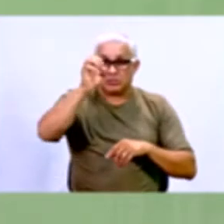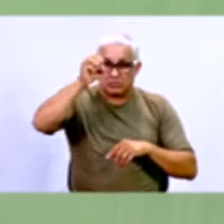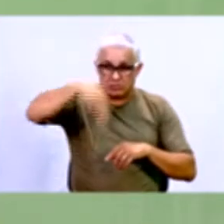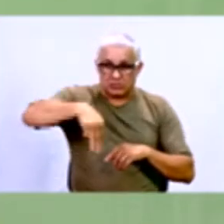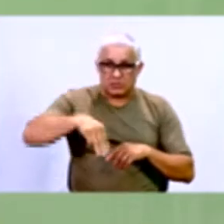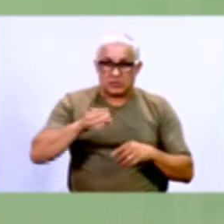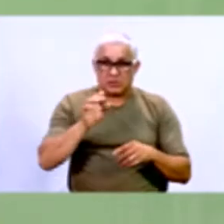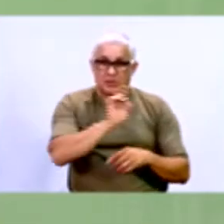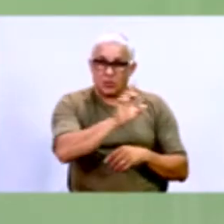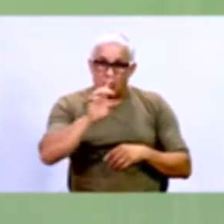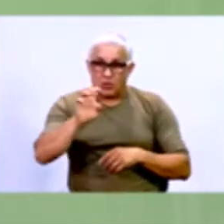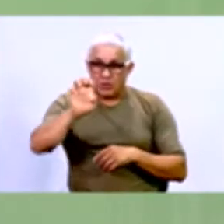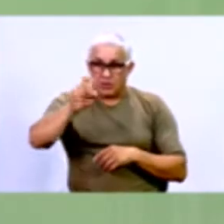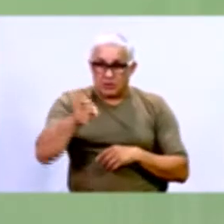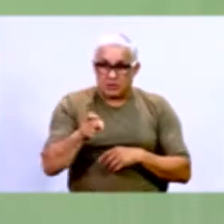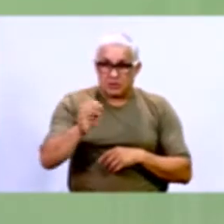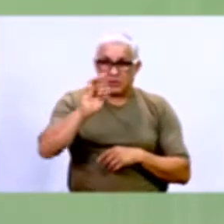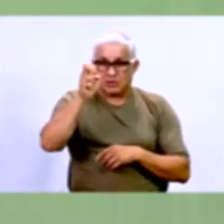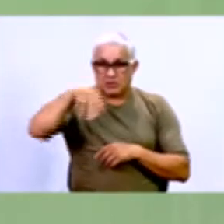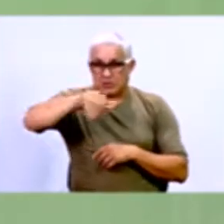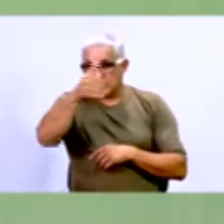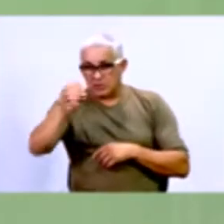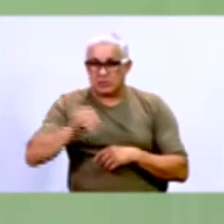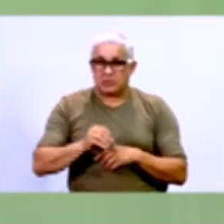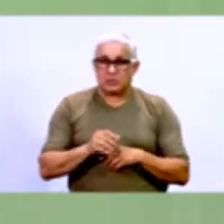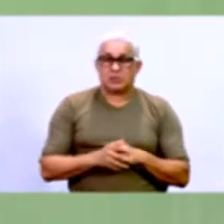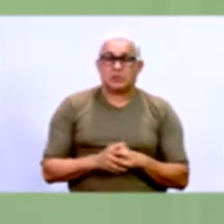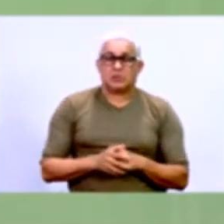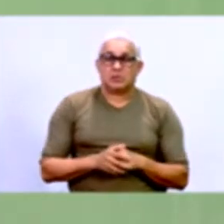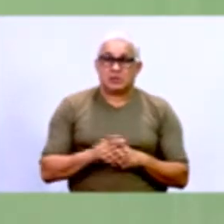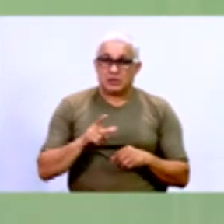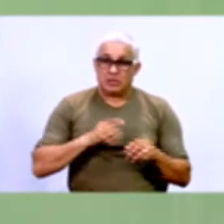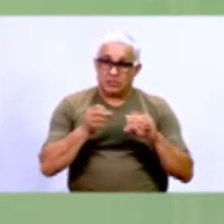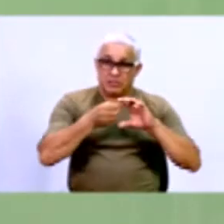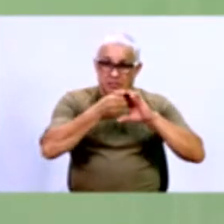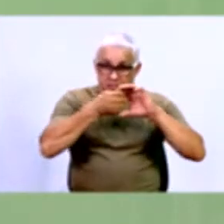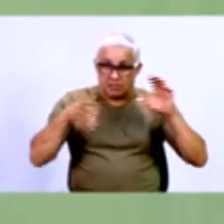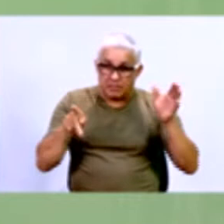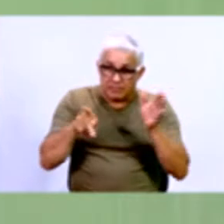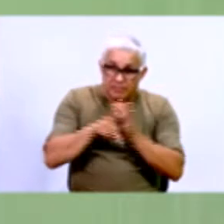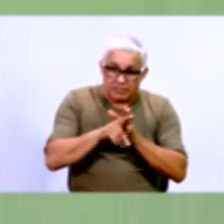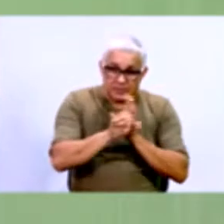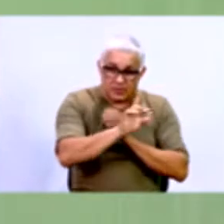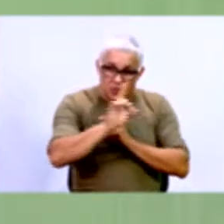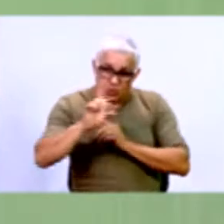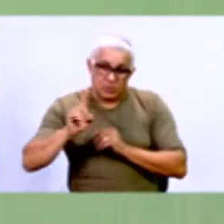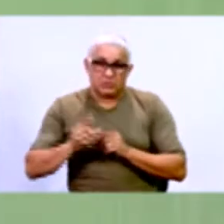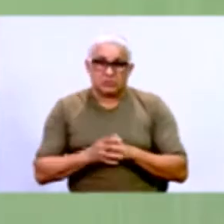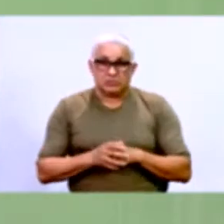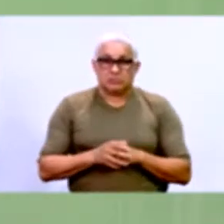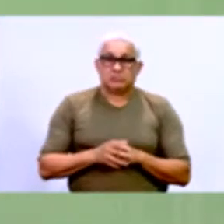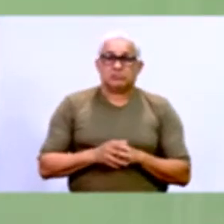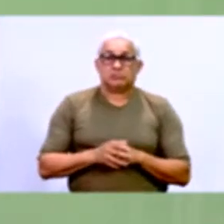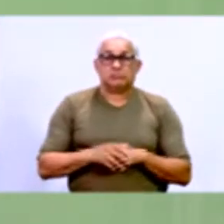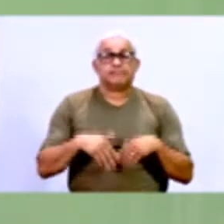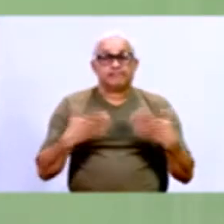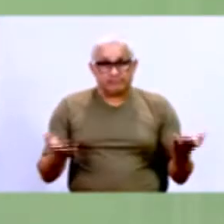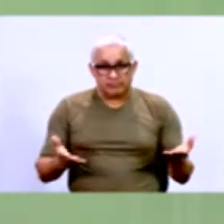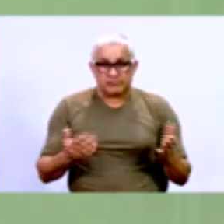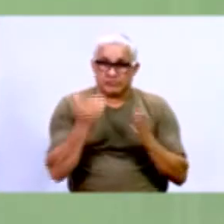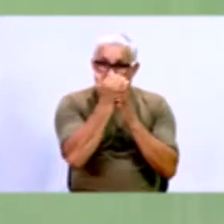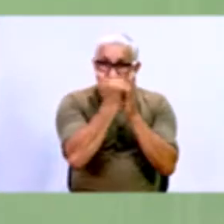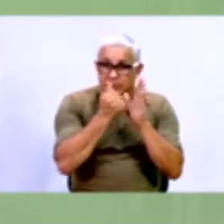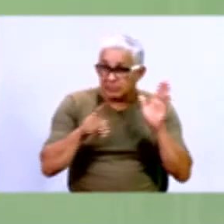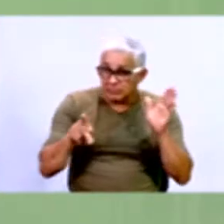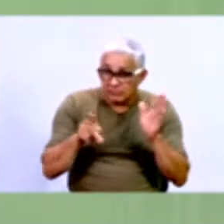extensão de arquivo tem funcionamento e características próprias, portanto, demanda um software